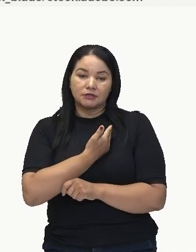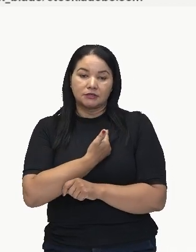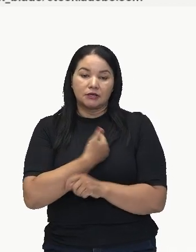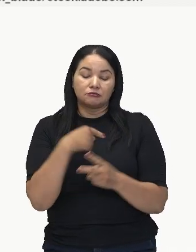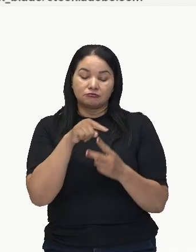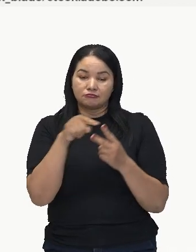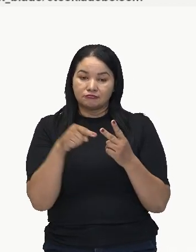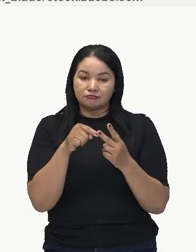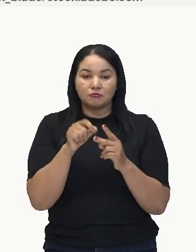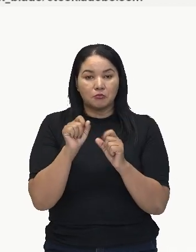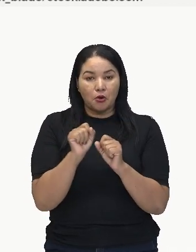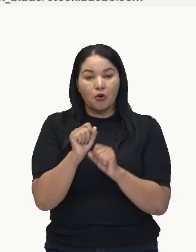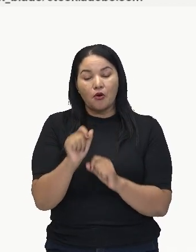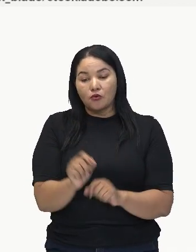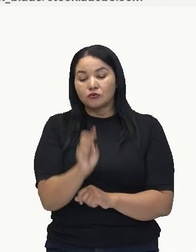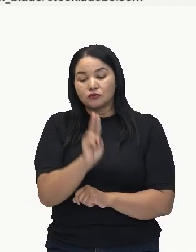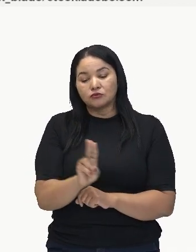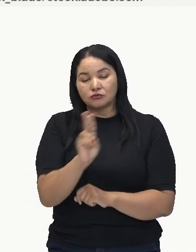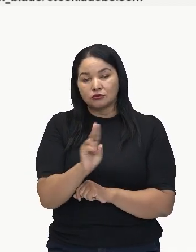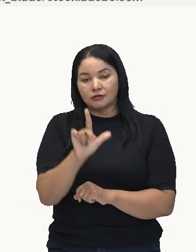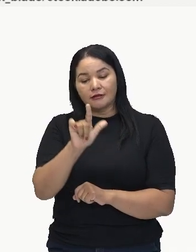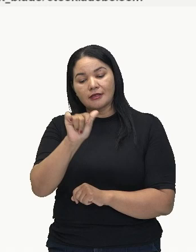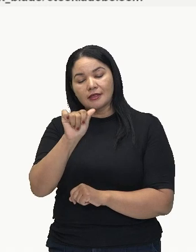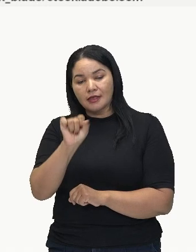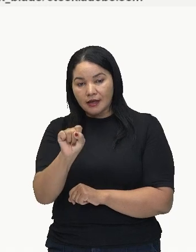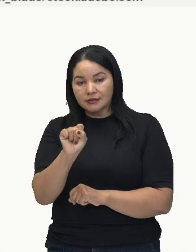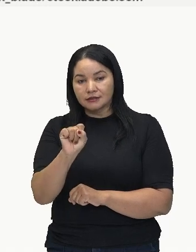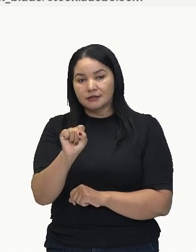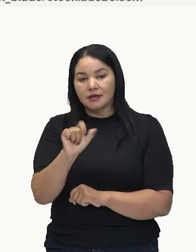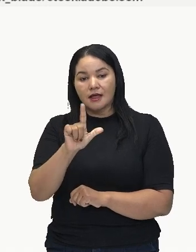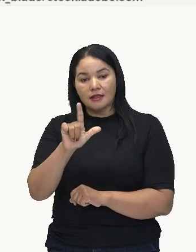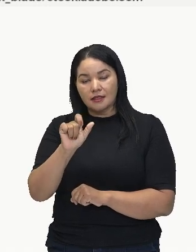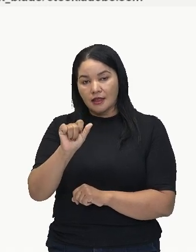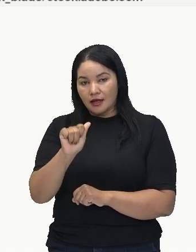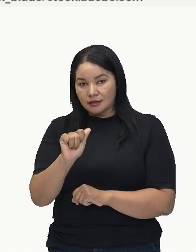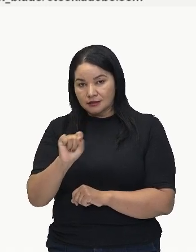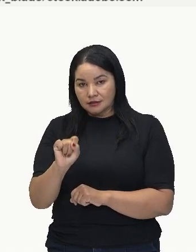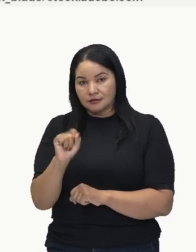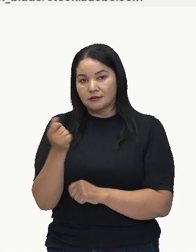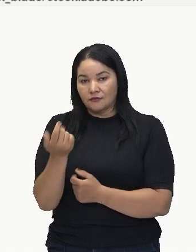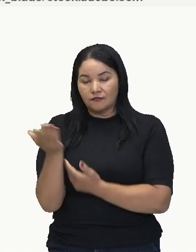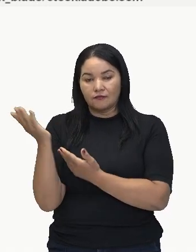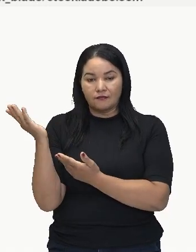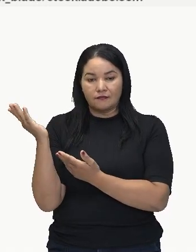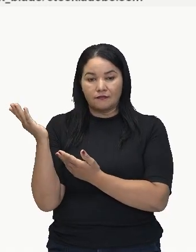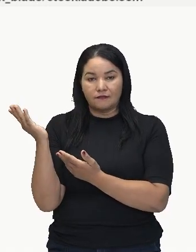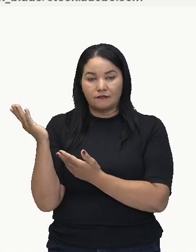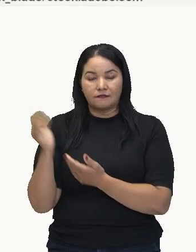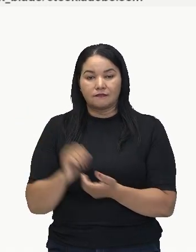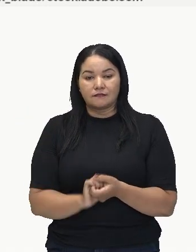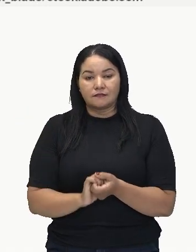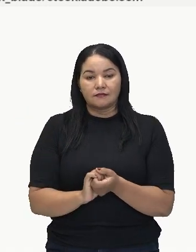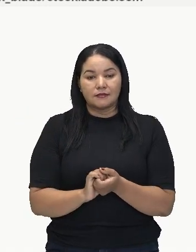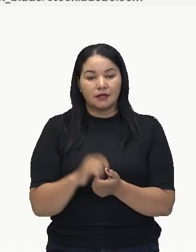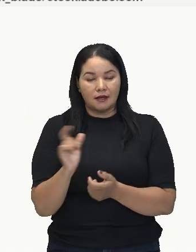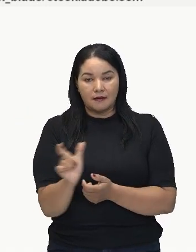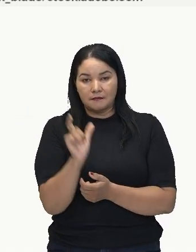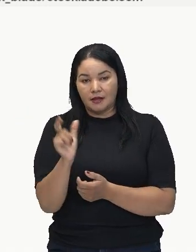eu las visité, aí seria las porque seria duas mulheres. E las aqui passaria a ser o